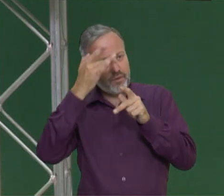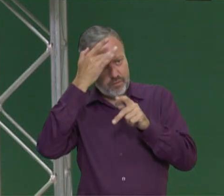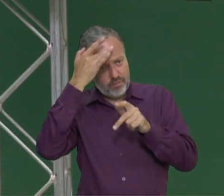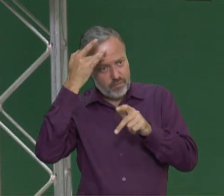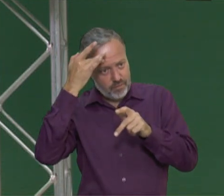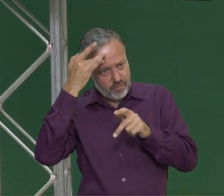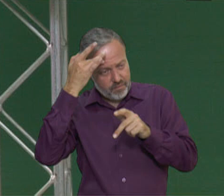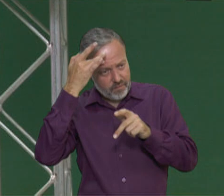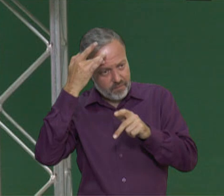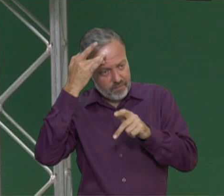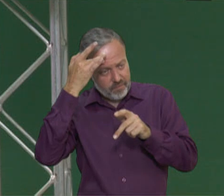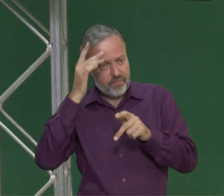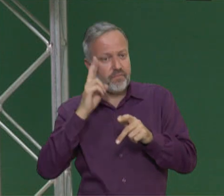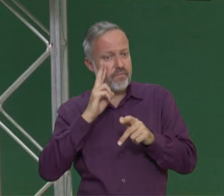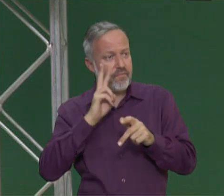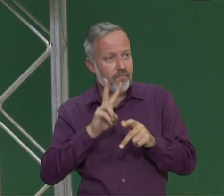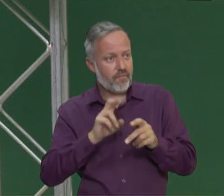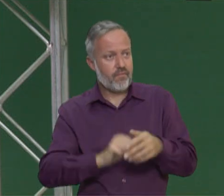fácil para você analisar.